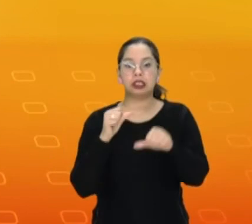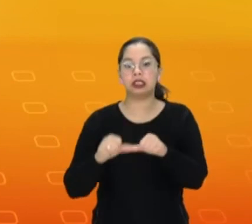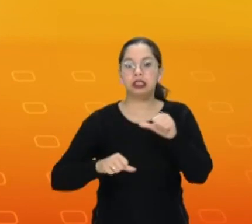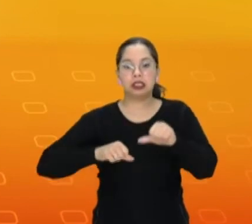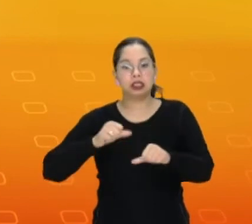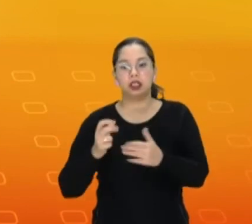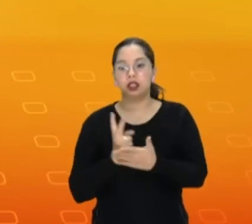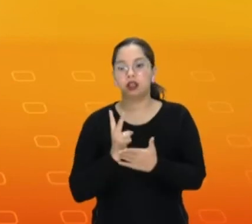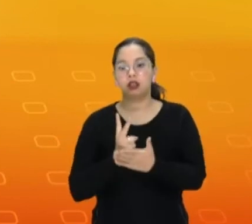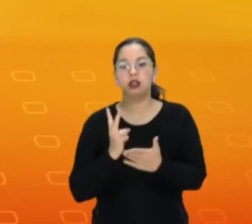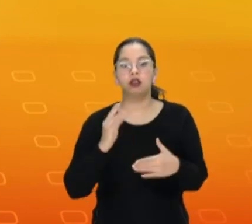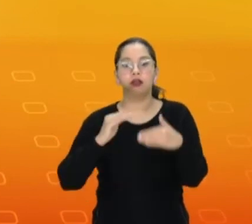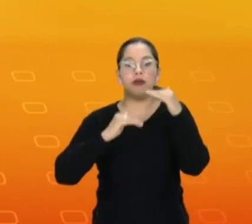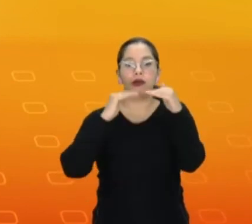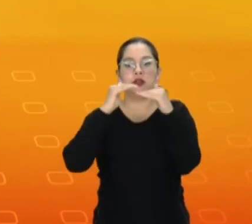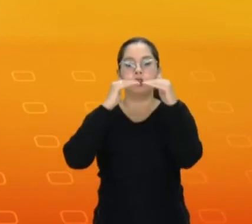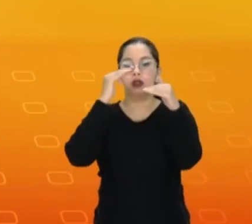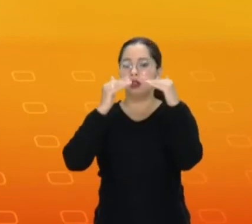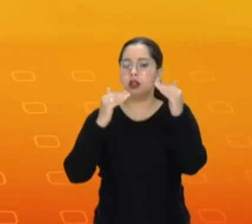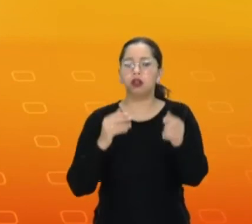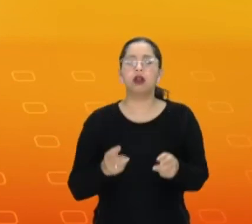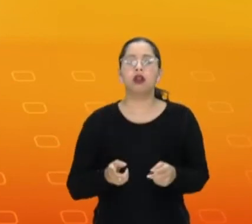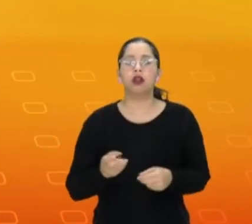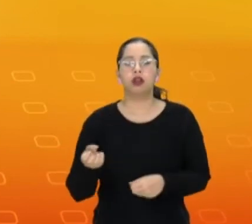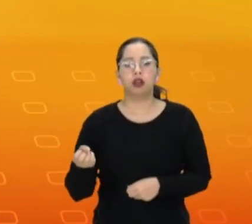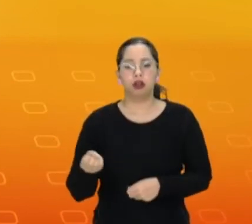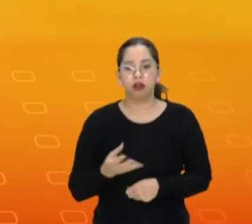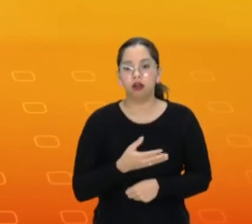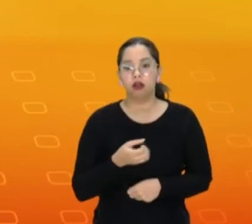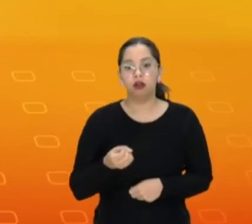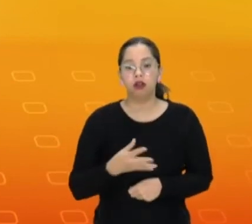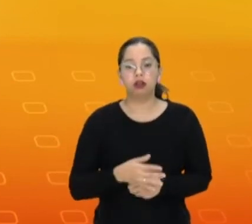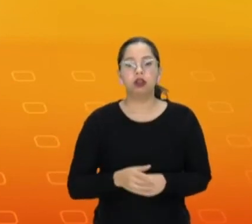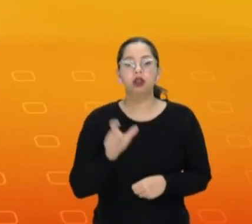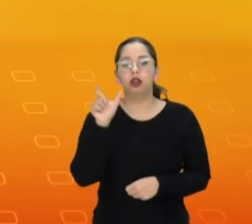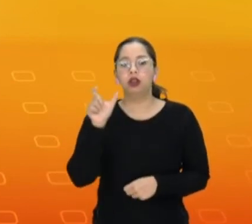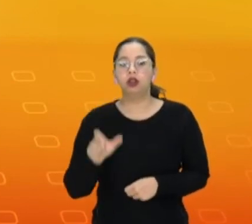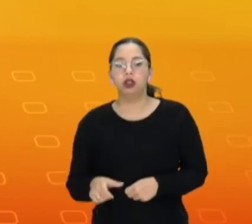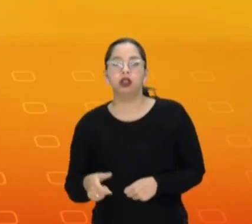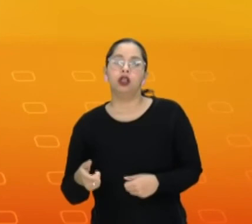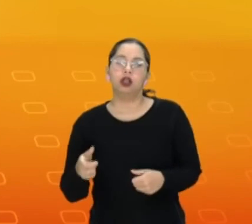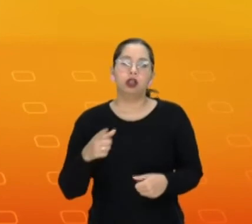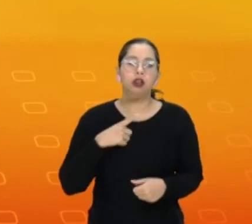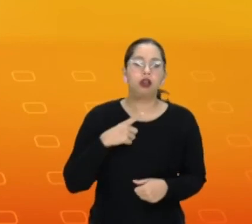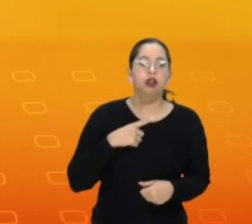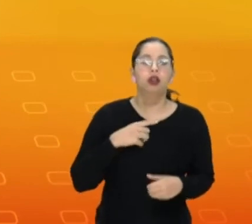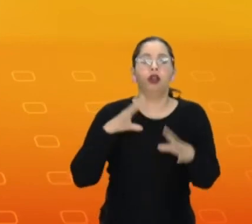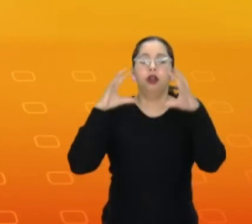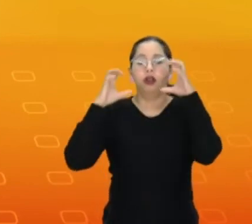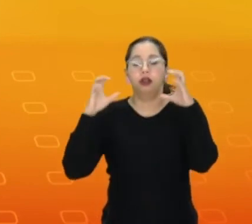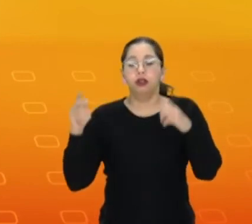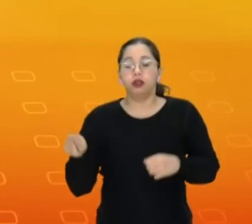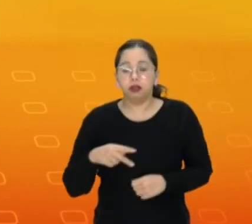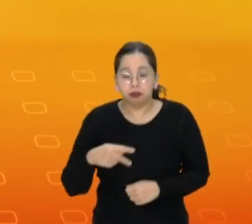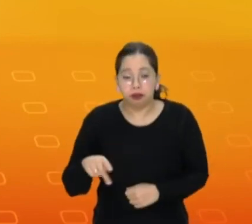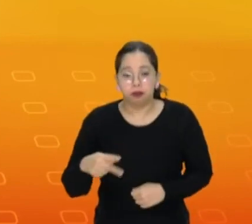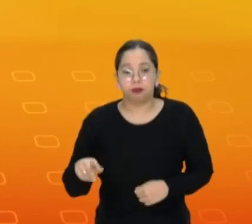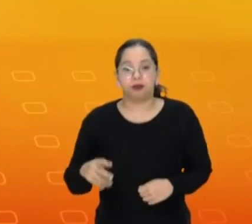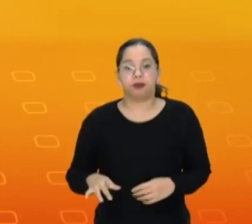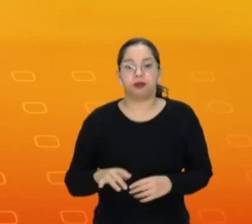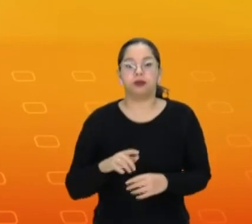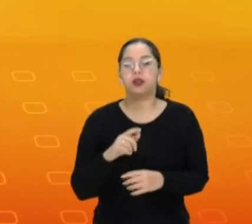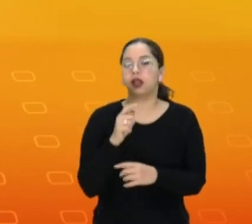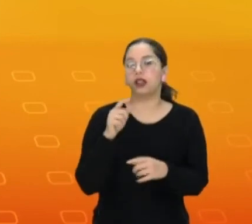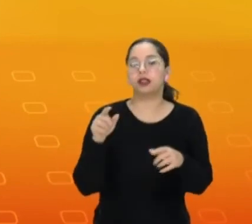nos trens Live aqui mas ele tem vários modelos de nuvem em nuvem Pública até nuvem privada tem tem nuvem híbrida